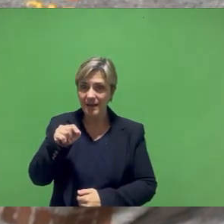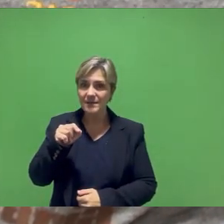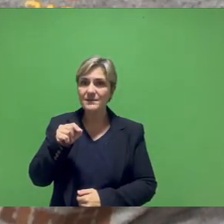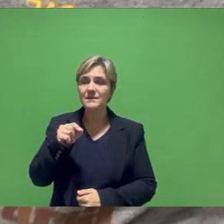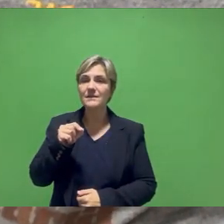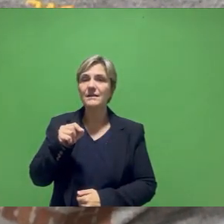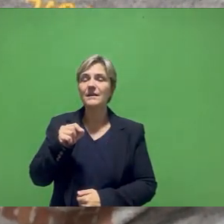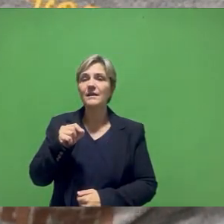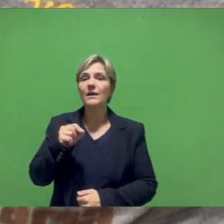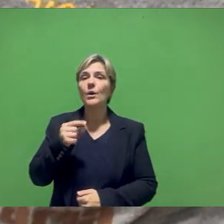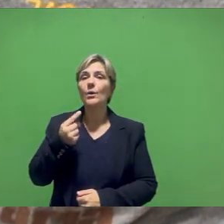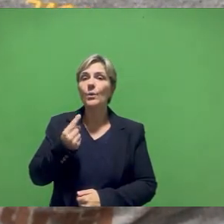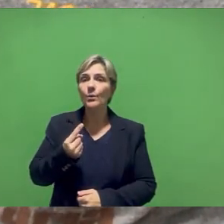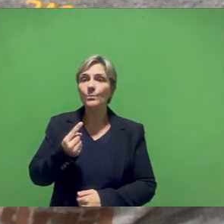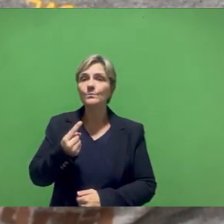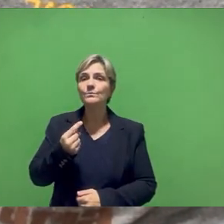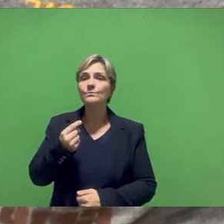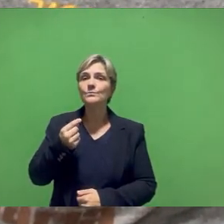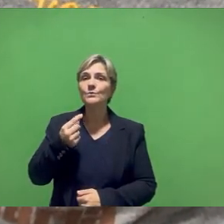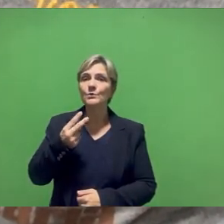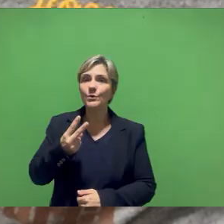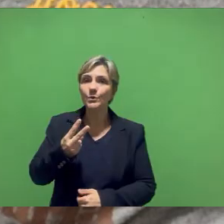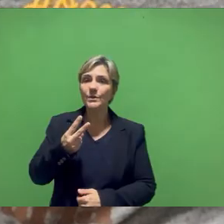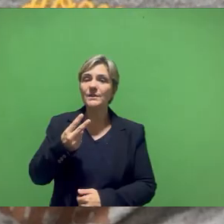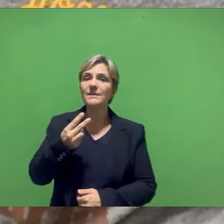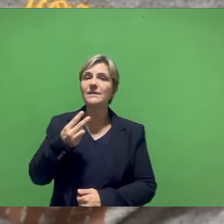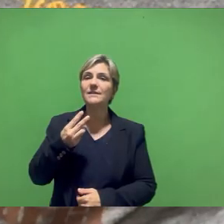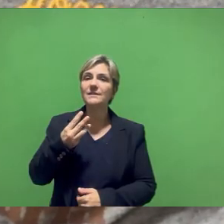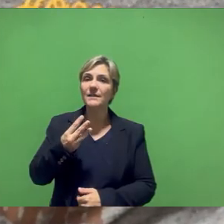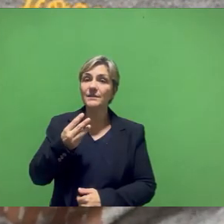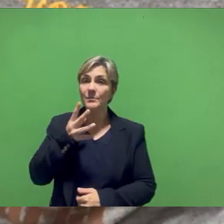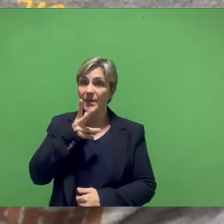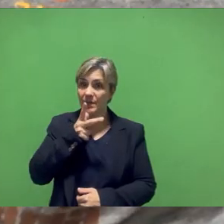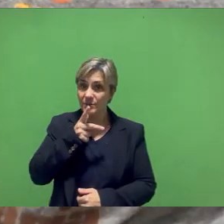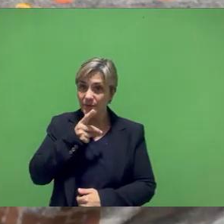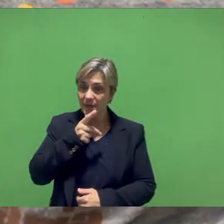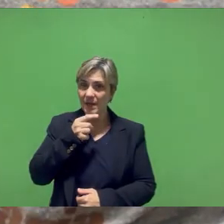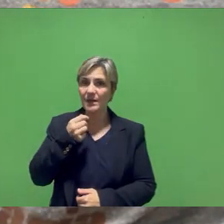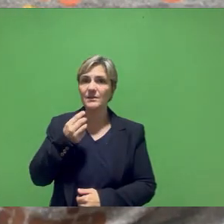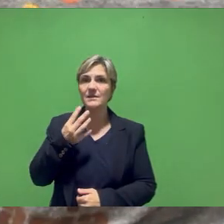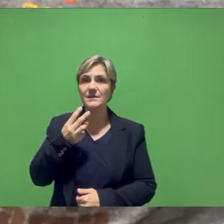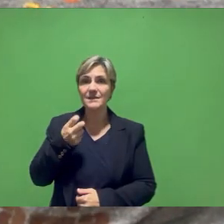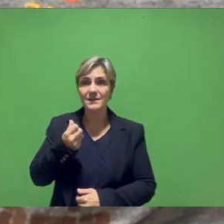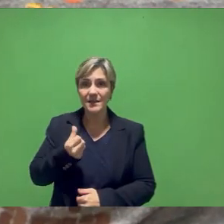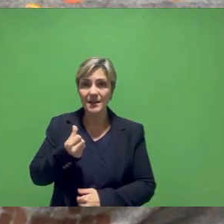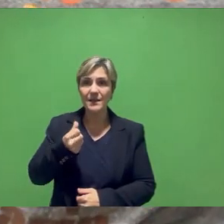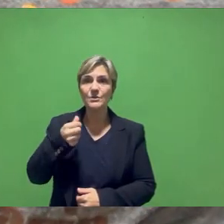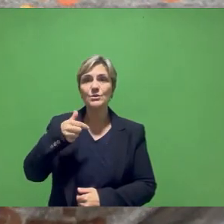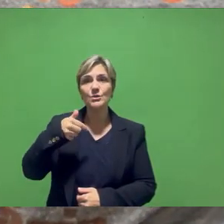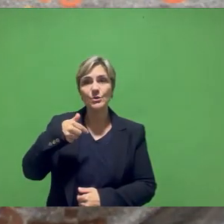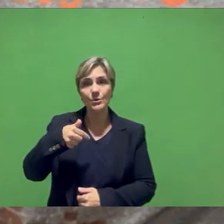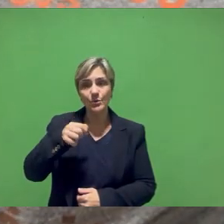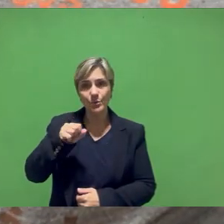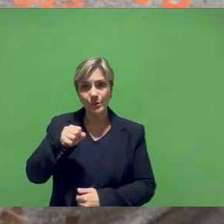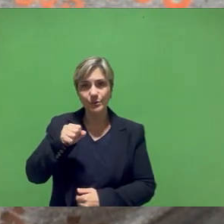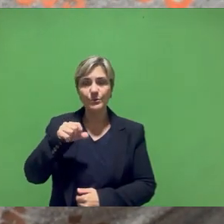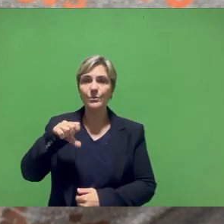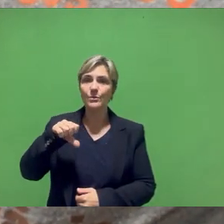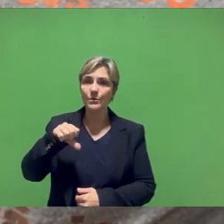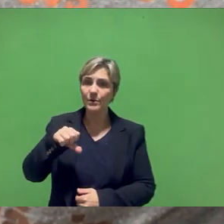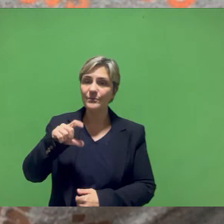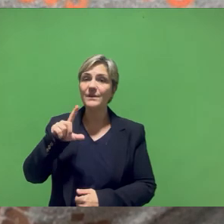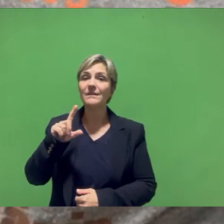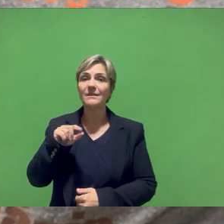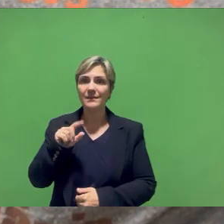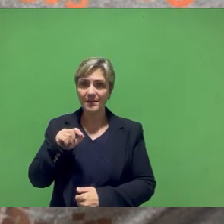tipo 10 segundos. 1, 2, 3, 4, 5, 6, 7,